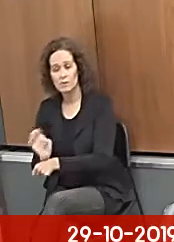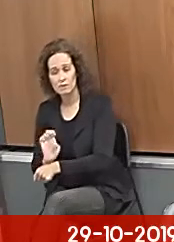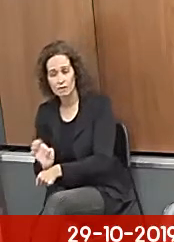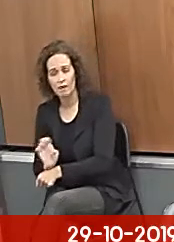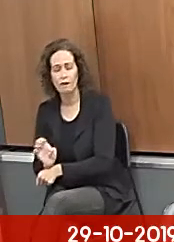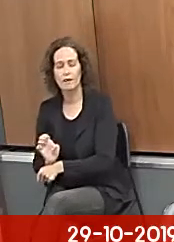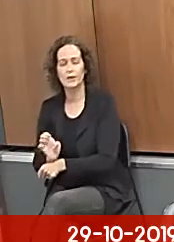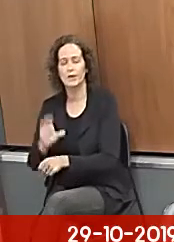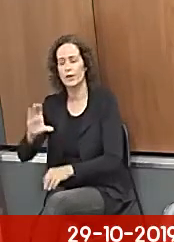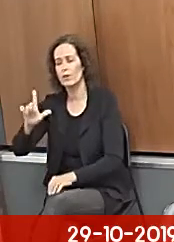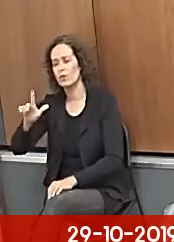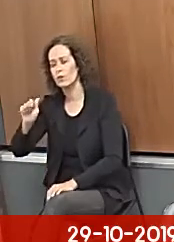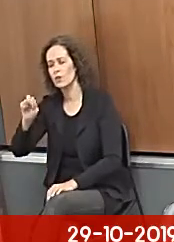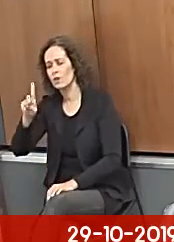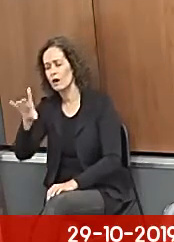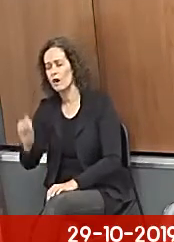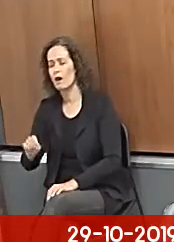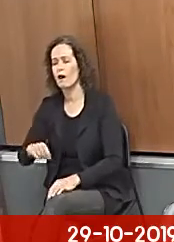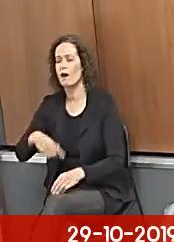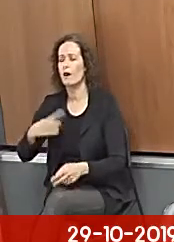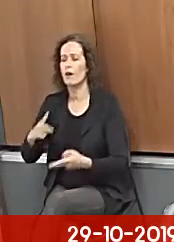presentes,